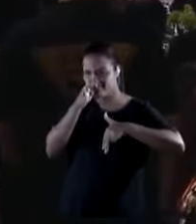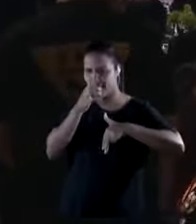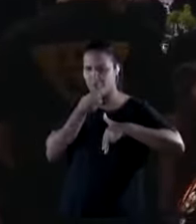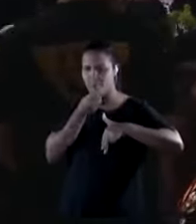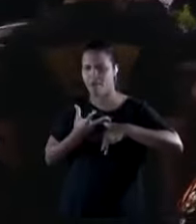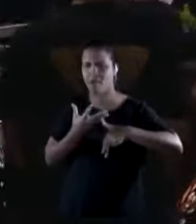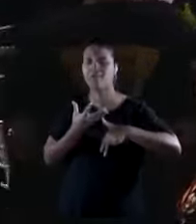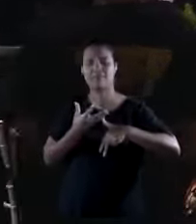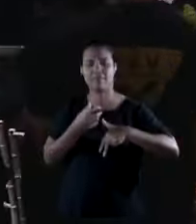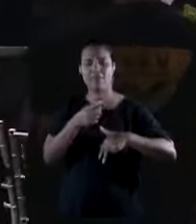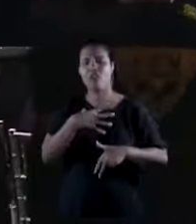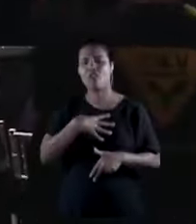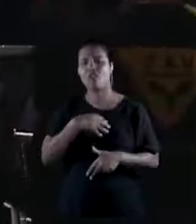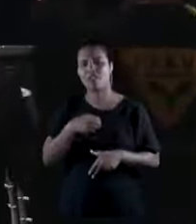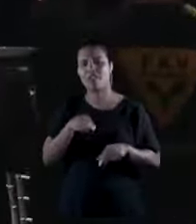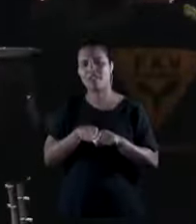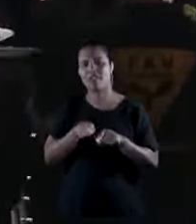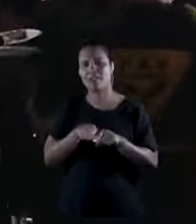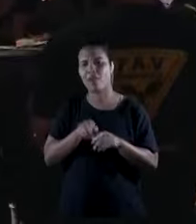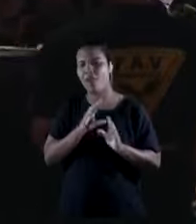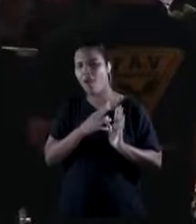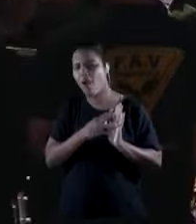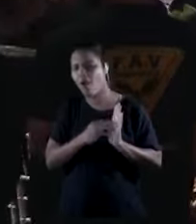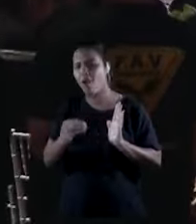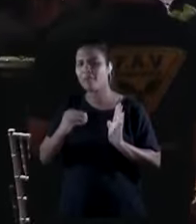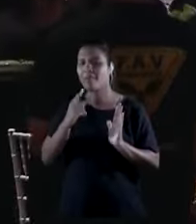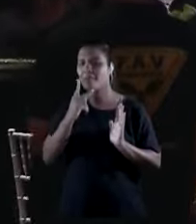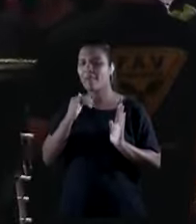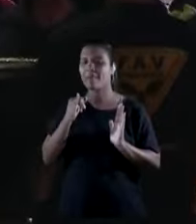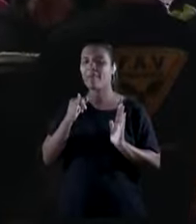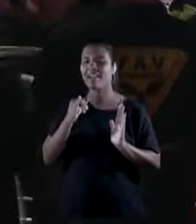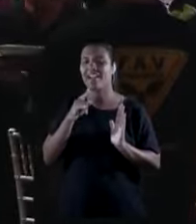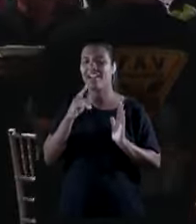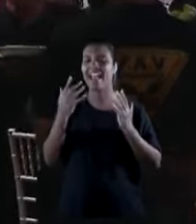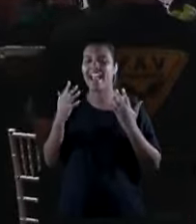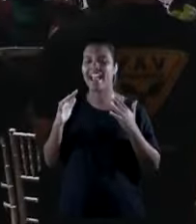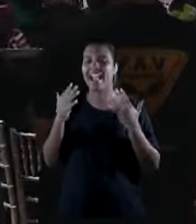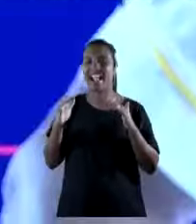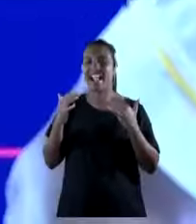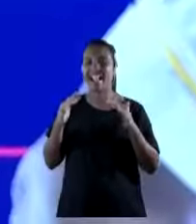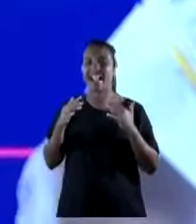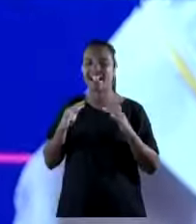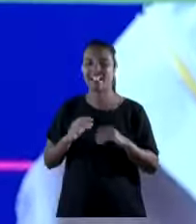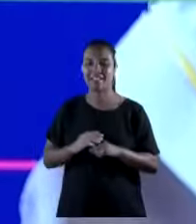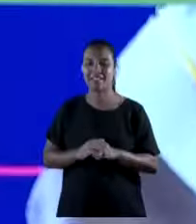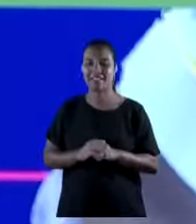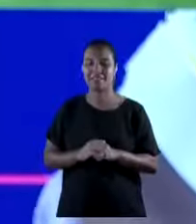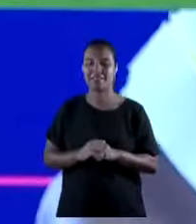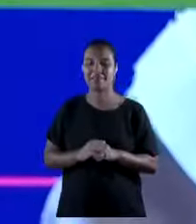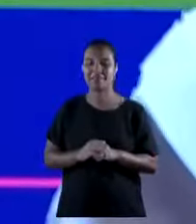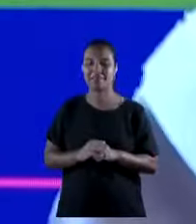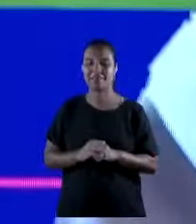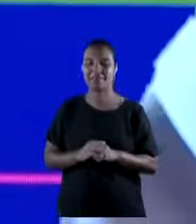o filhinho, o Guilherme, tava gritando ali, ó. Papai, papai, o prêmio veio. Soteldinho mesmo, é. Mais alto que o Soteldo, filho.